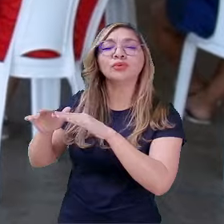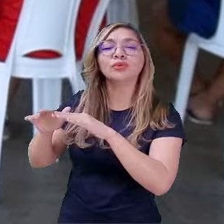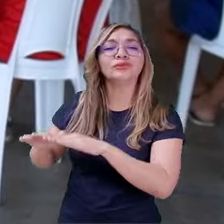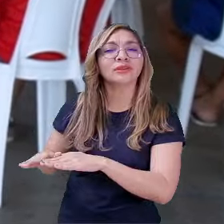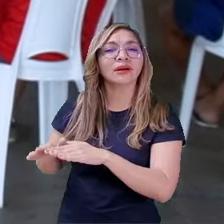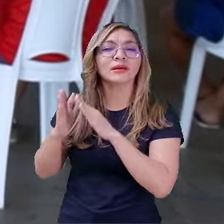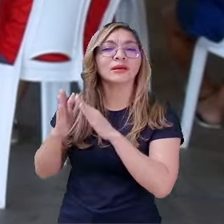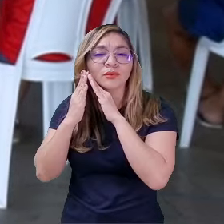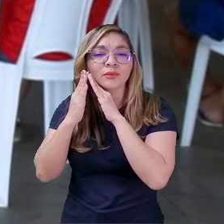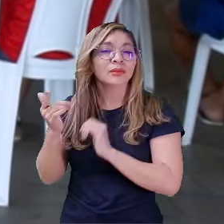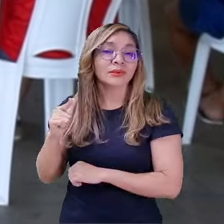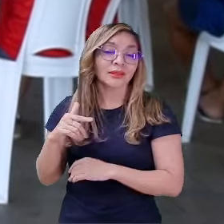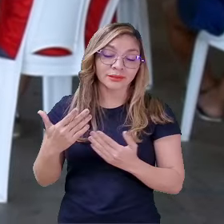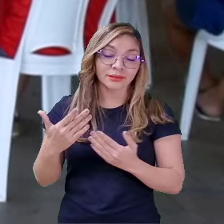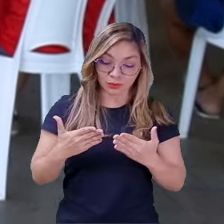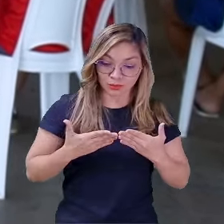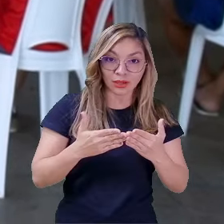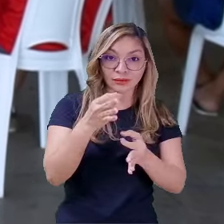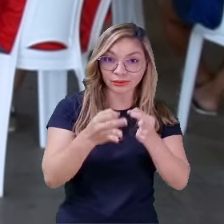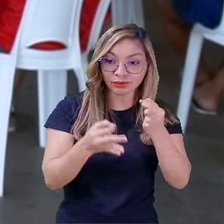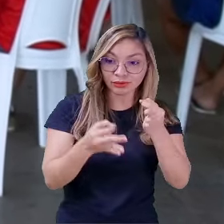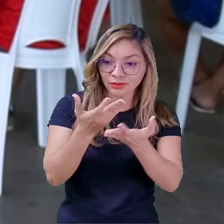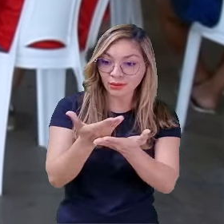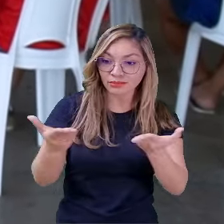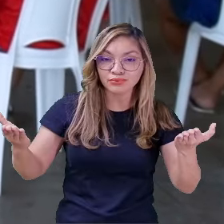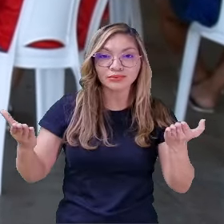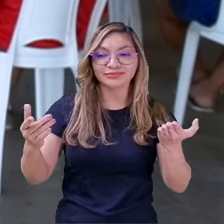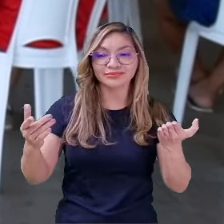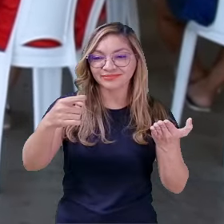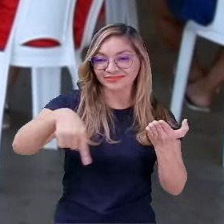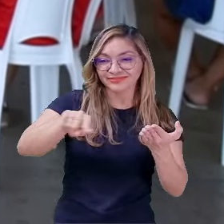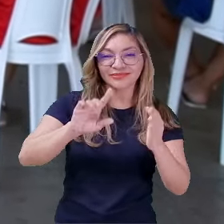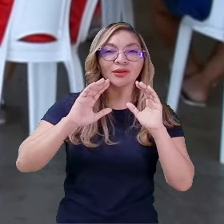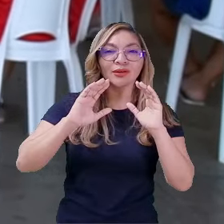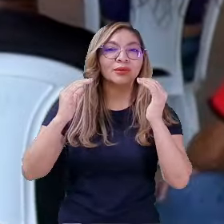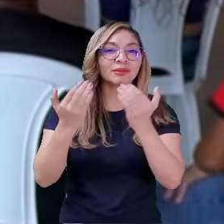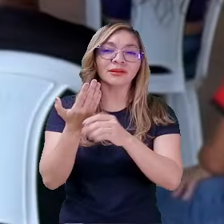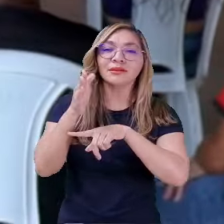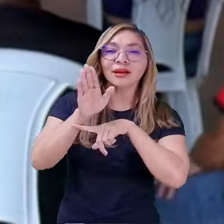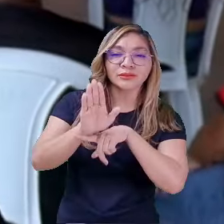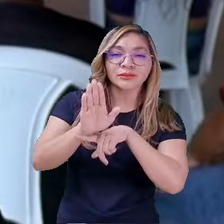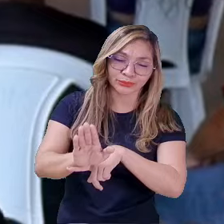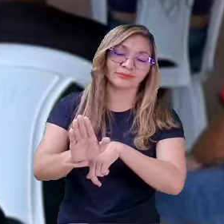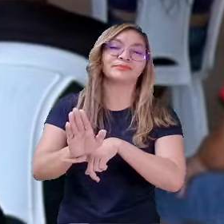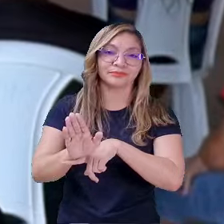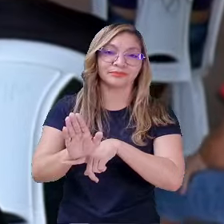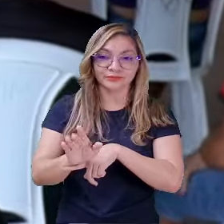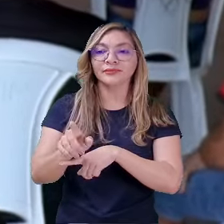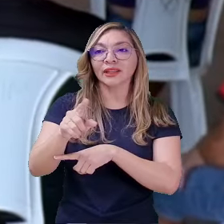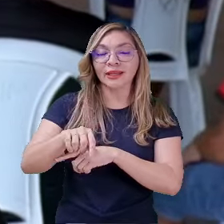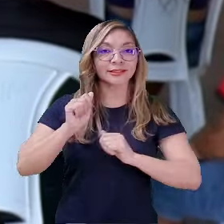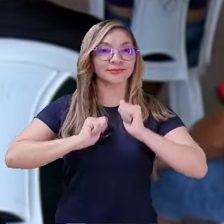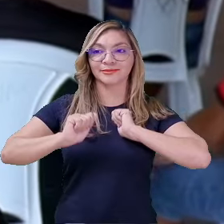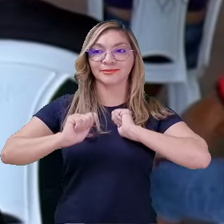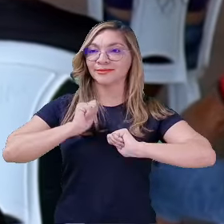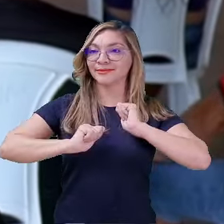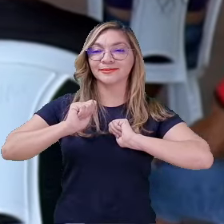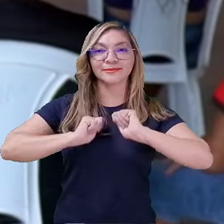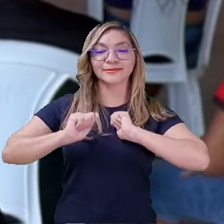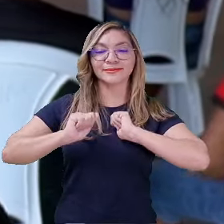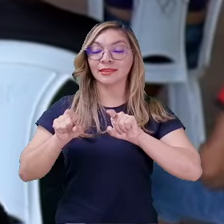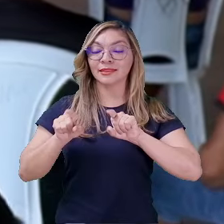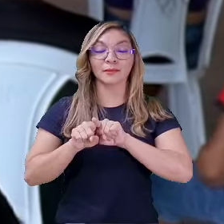justiça itinerante trazendo esse serviço para a comunidade ajuda bastante. Eles já ficam logo naquela expectativa e eles já também se programam também,